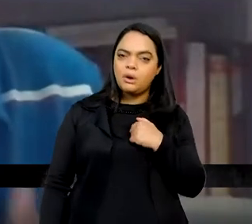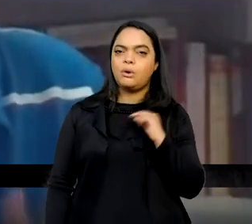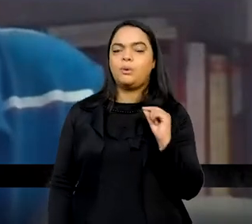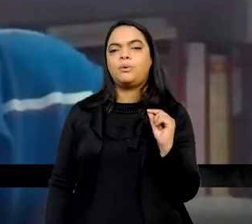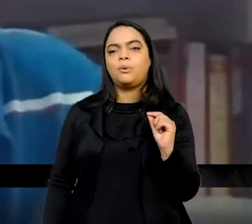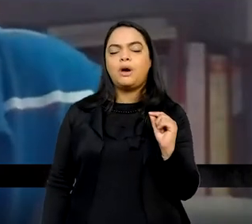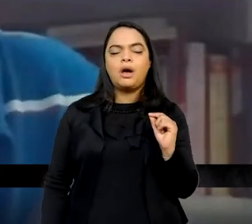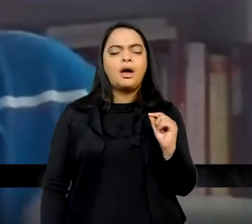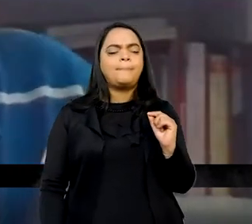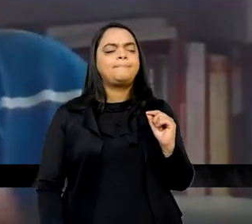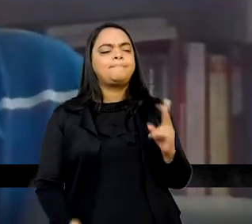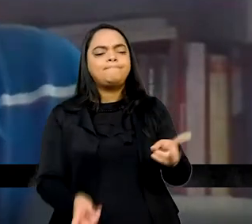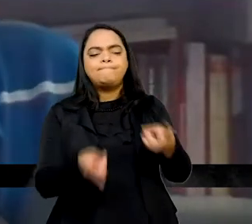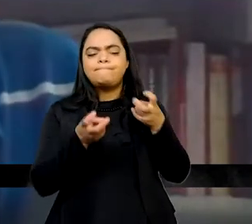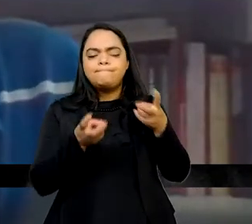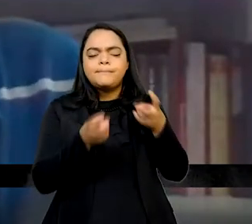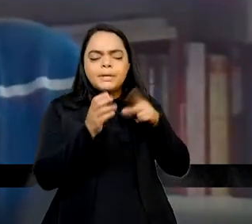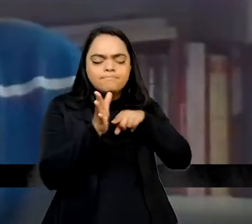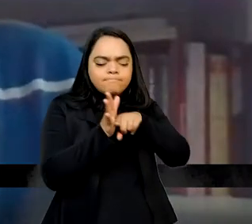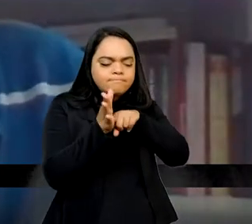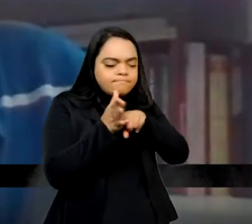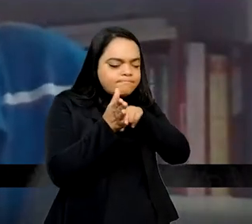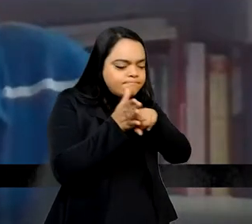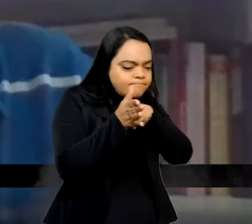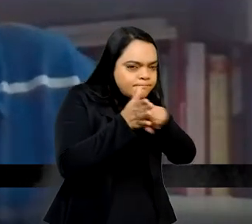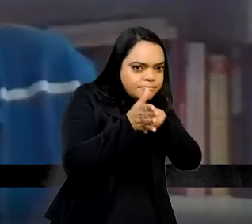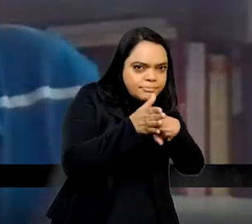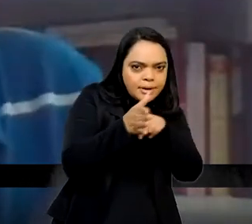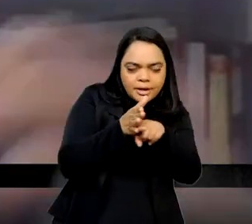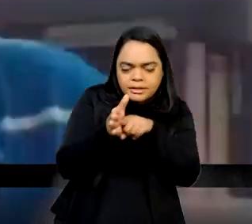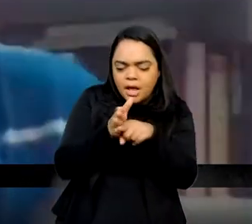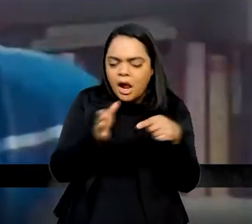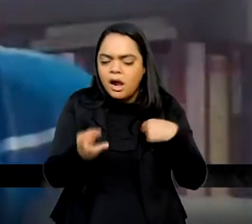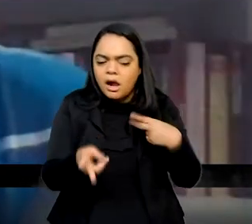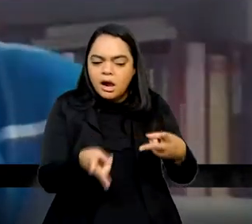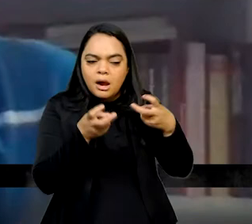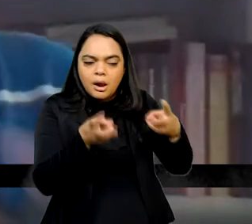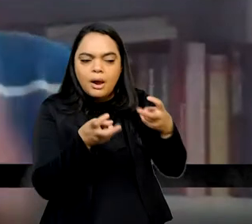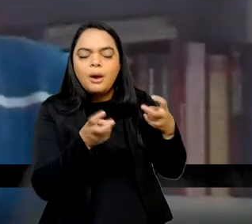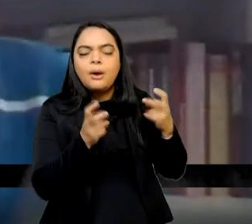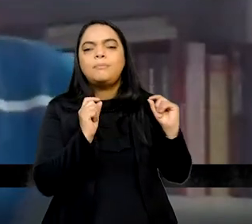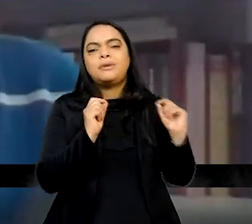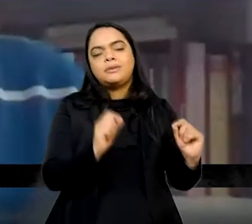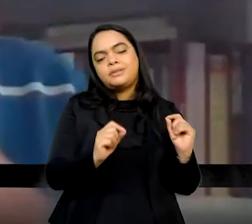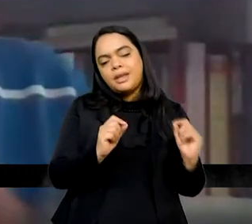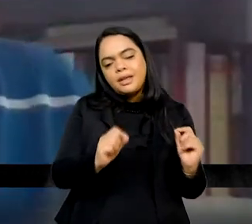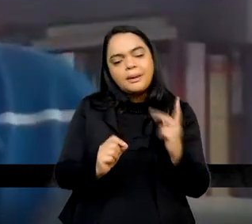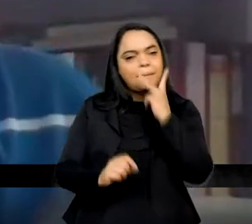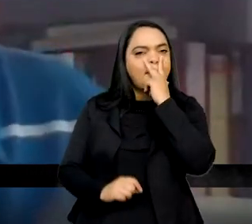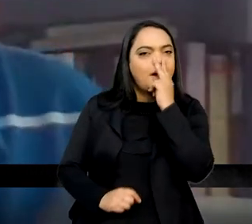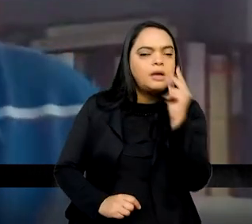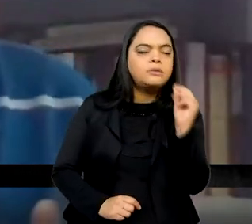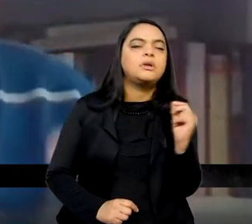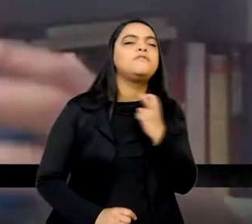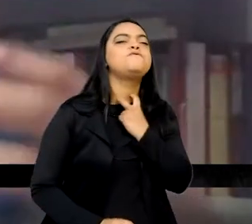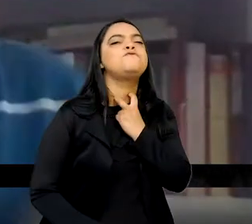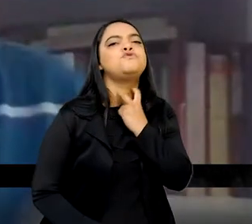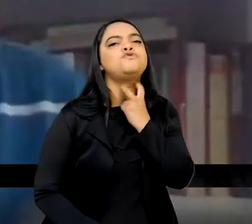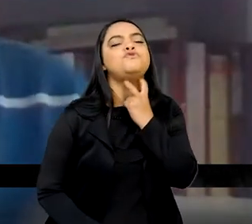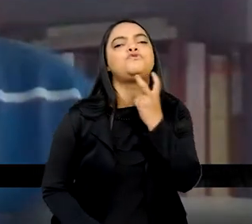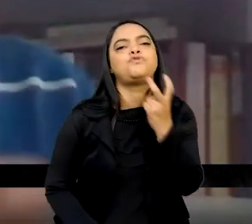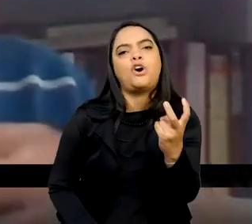nas entrelinhas, buscando mesmo, era que eu encontrava, que eu percebia vozes. Vozes que eram